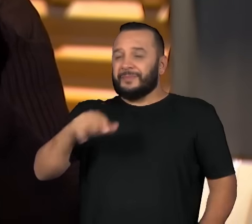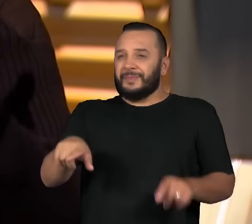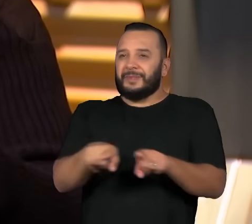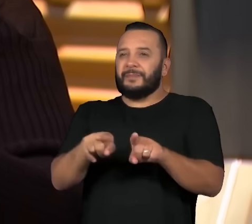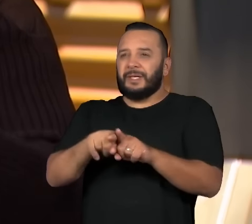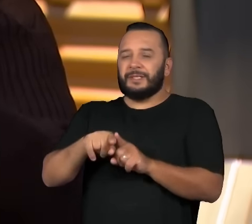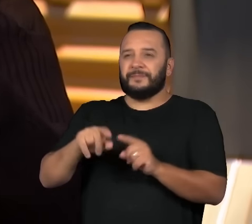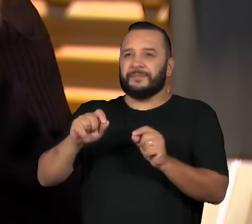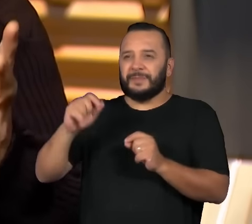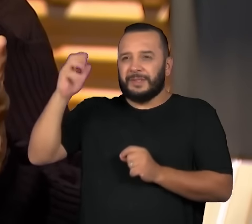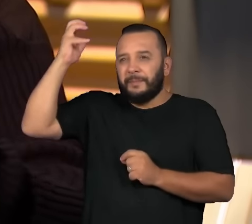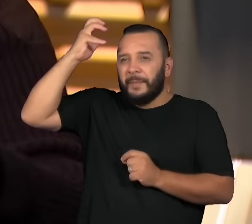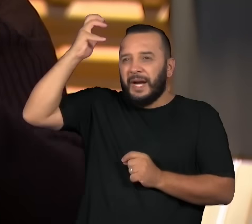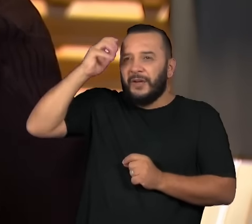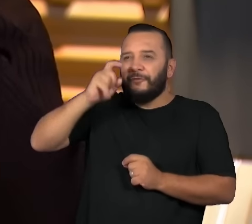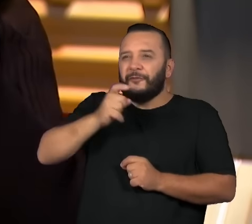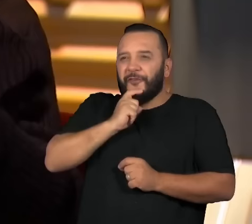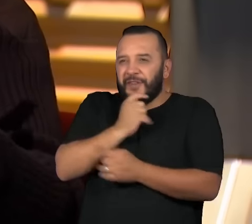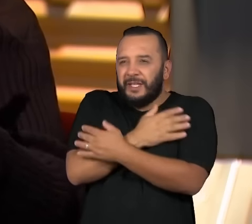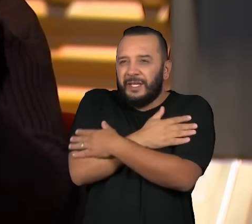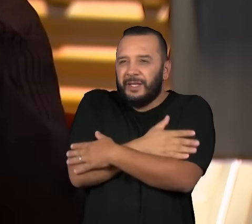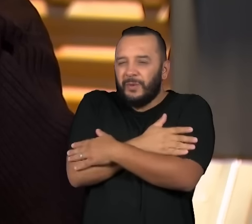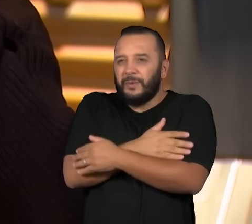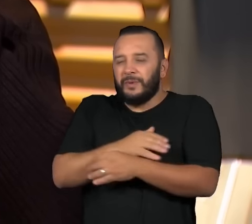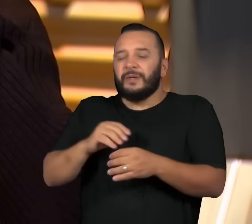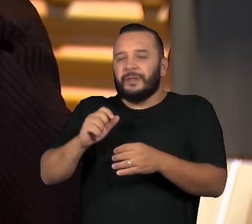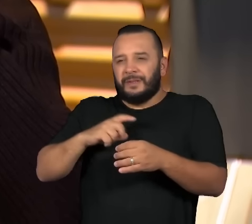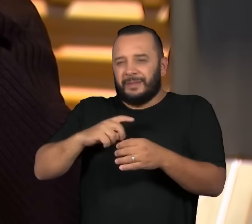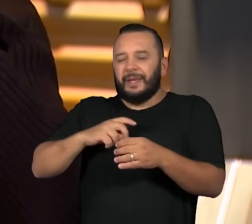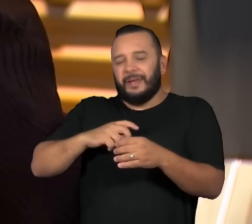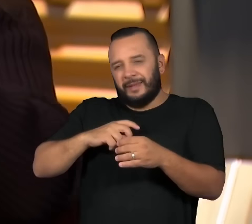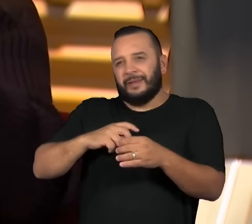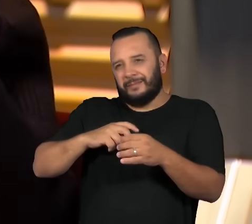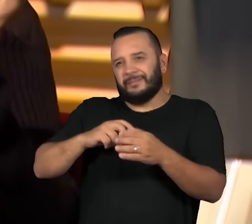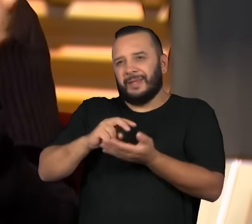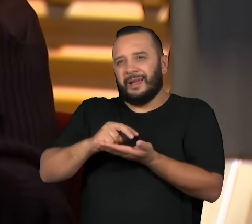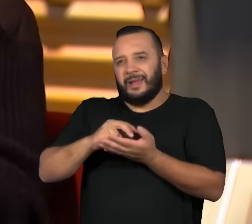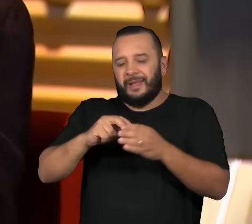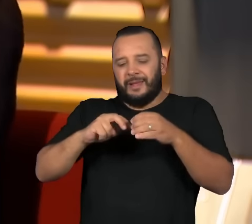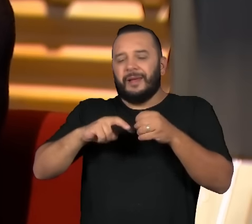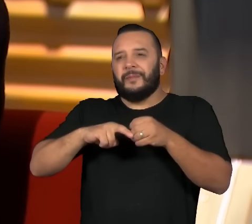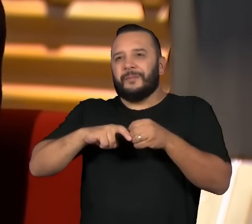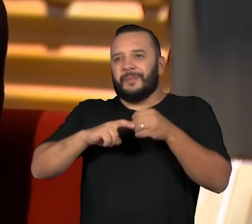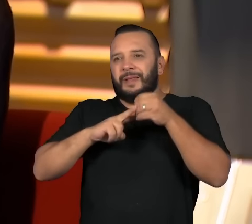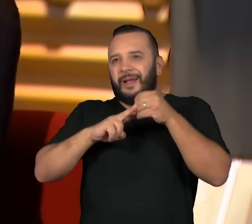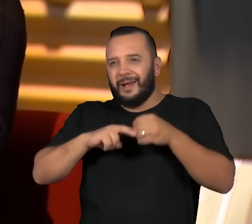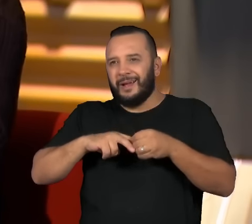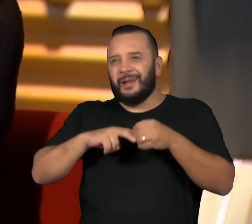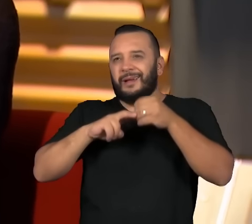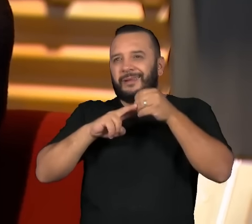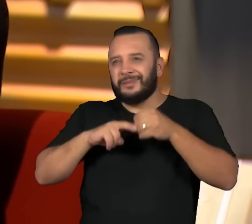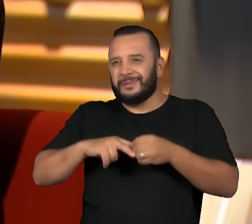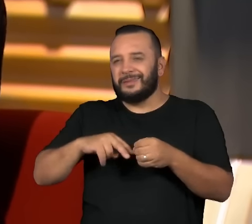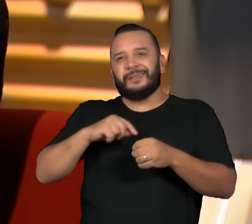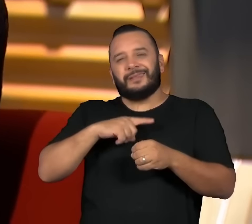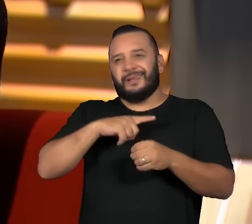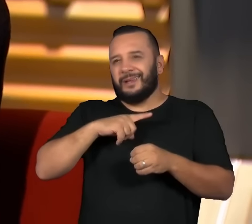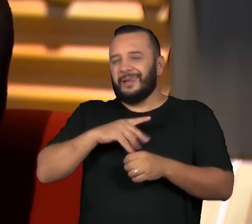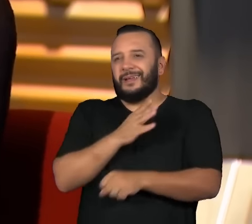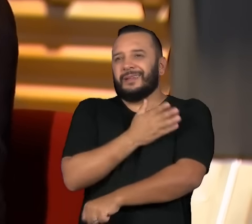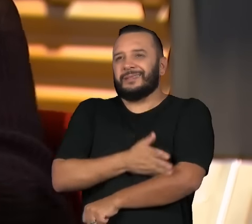frios, né? Pilates, exercícios, e conhecendo muita gente, lendo muito livro a